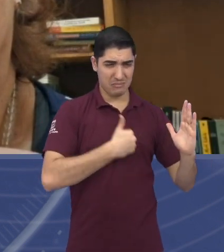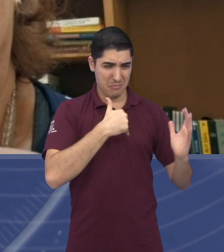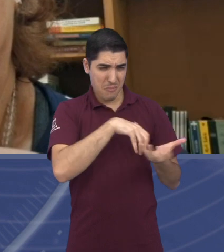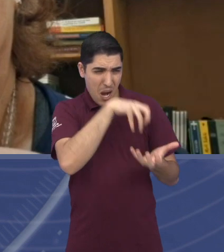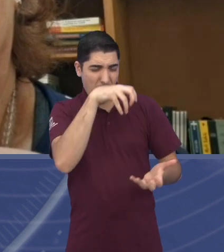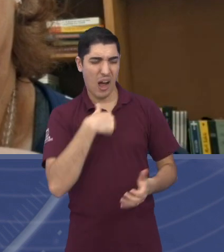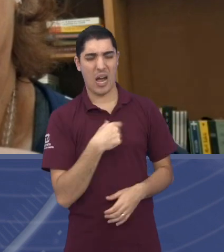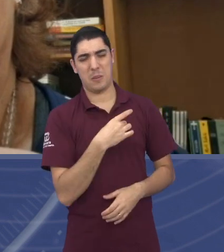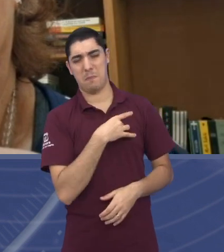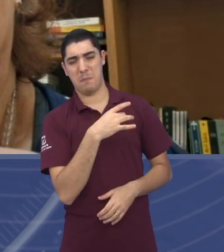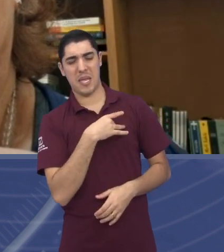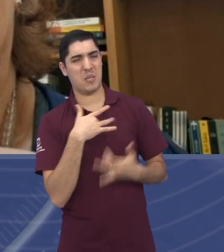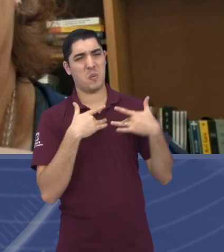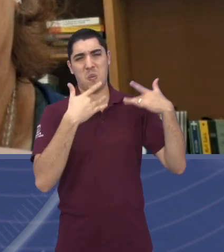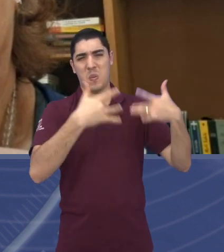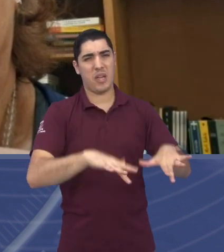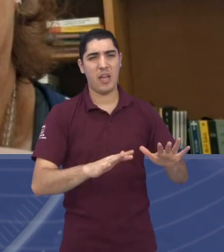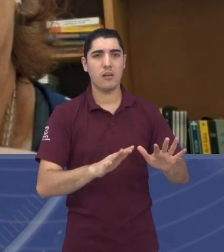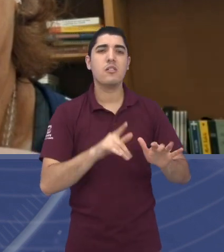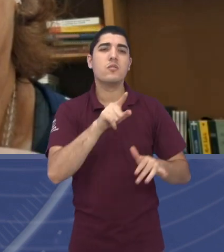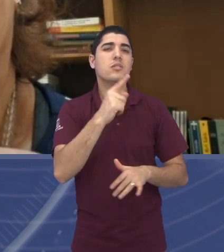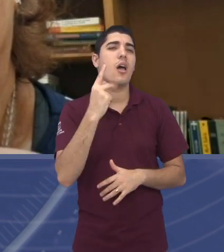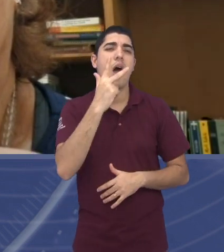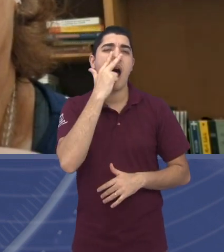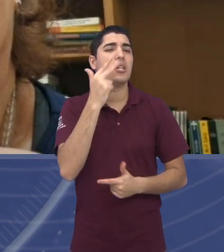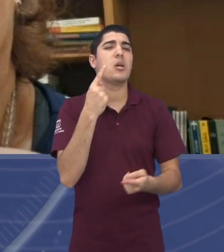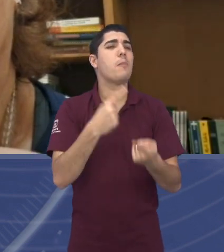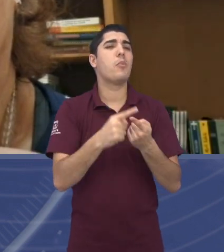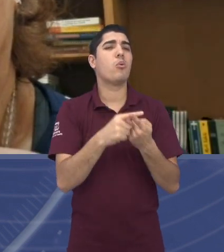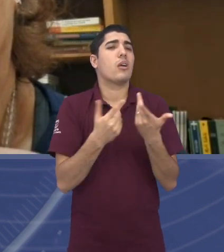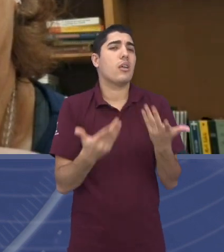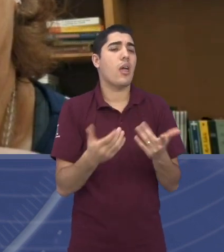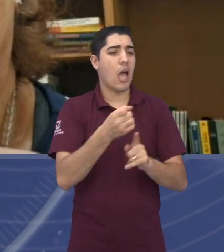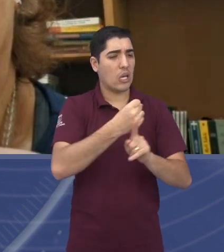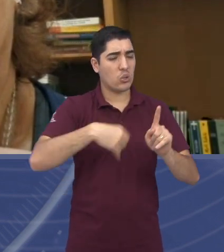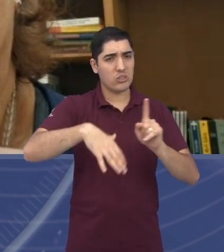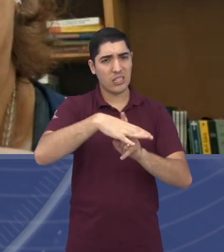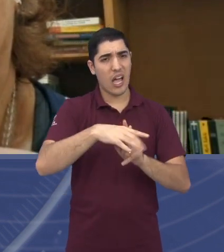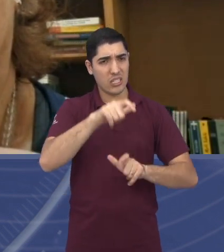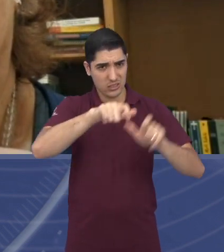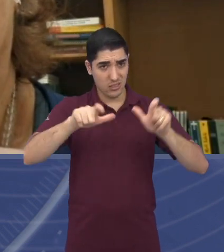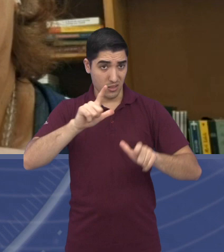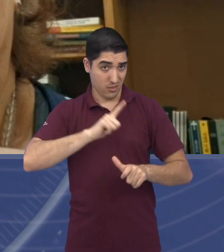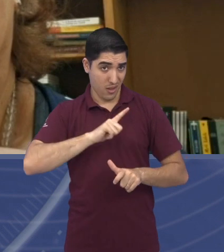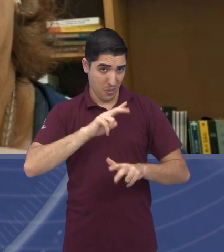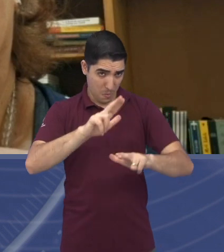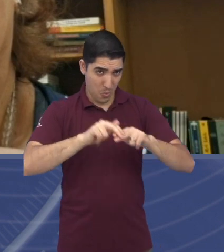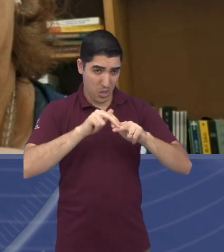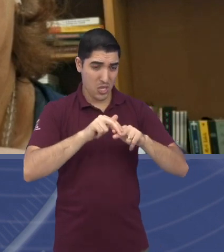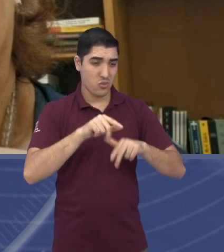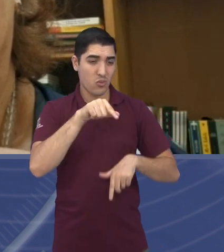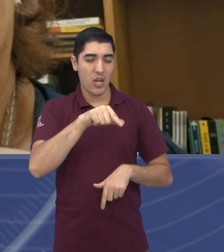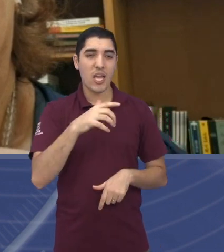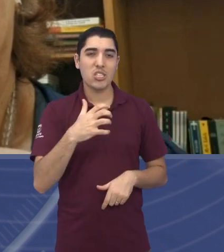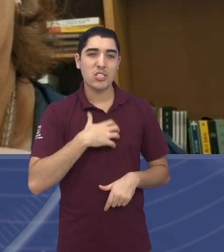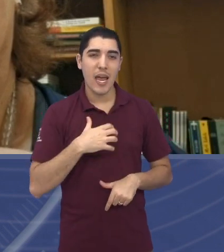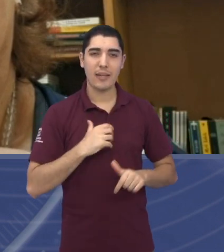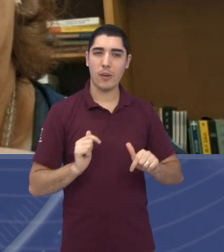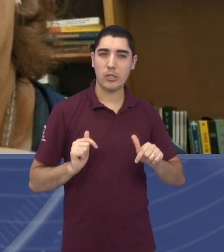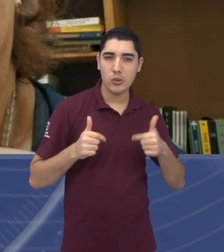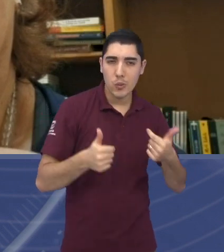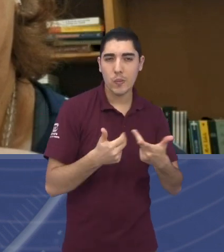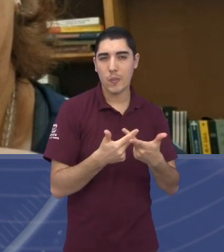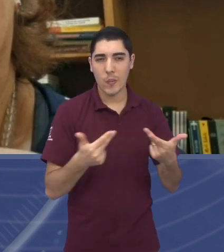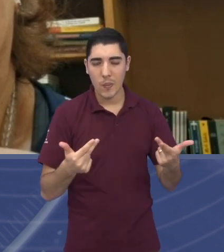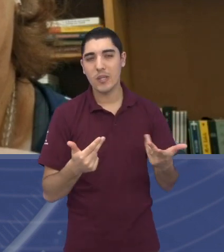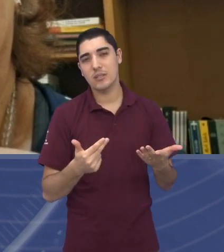medo. Você acha muito disso pelo fato de como a sociedade mesmo lida com as pessoas